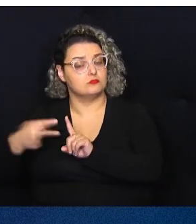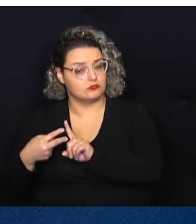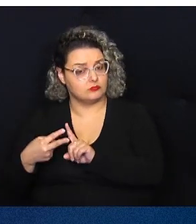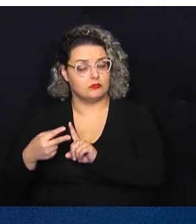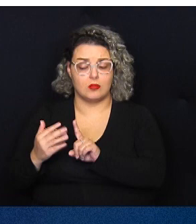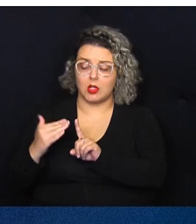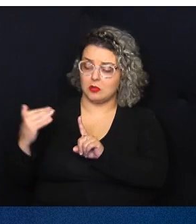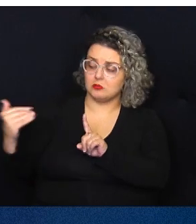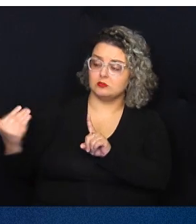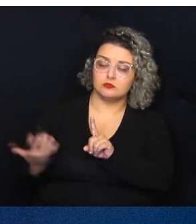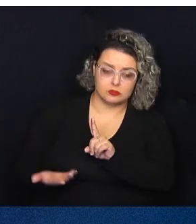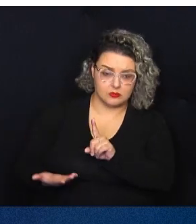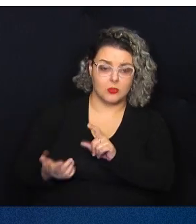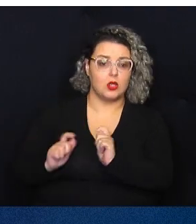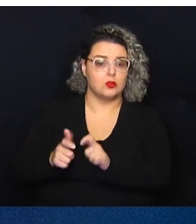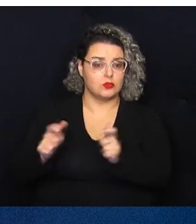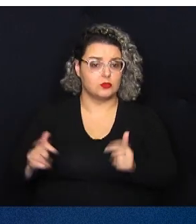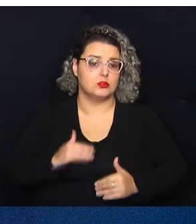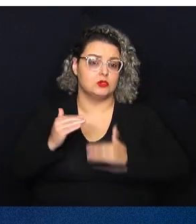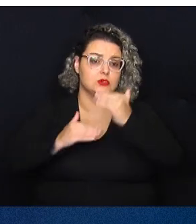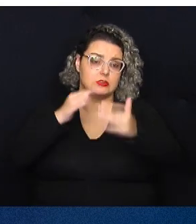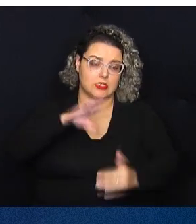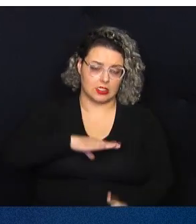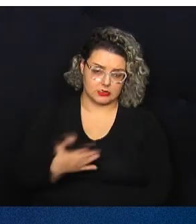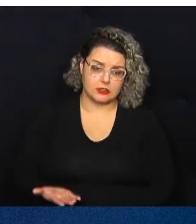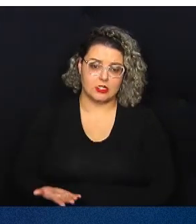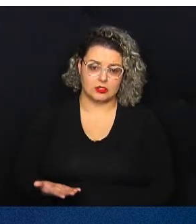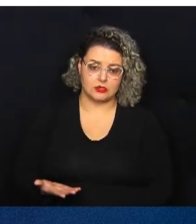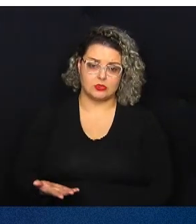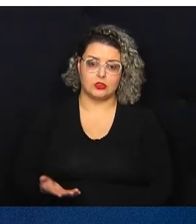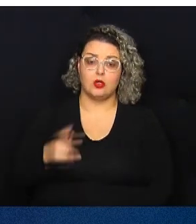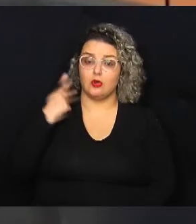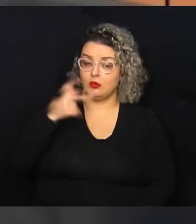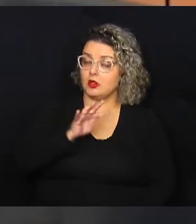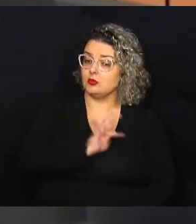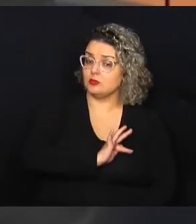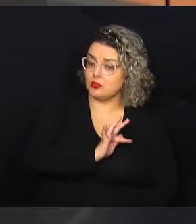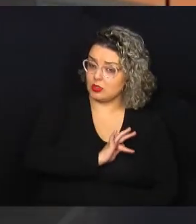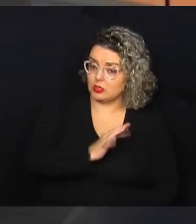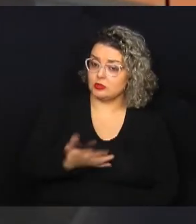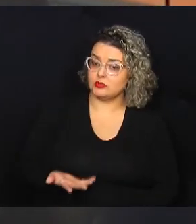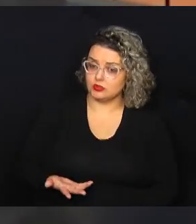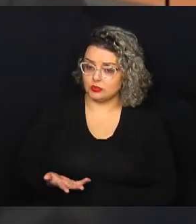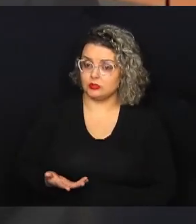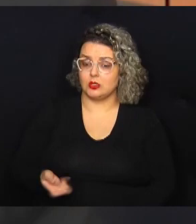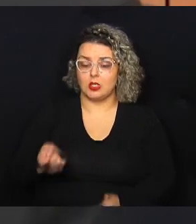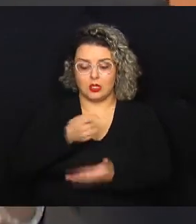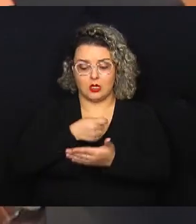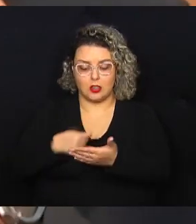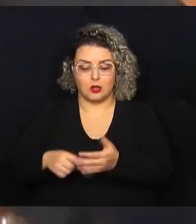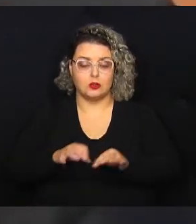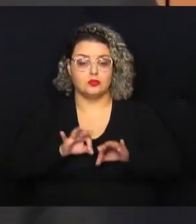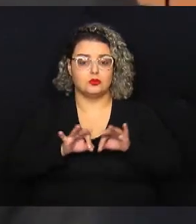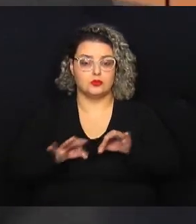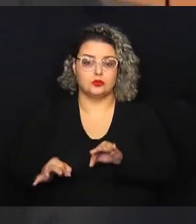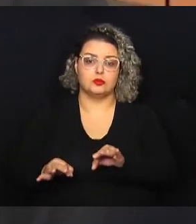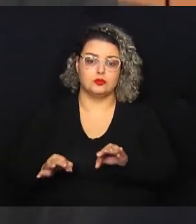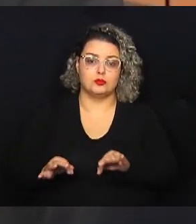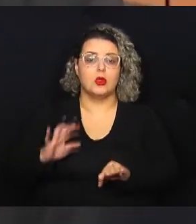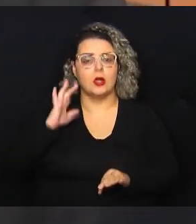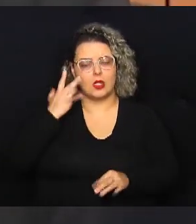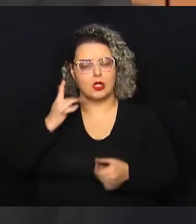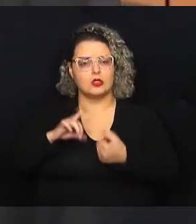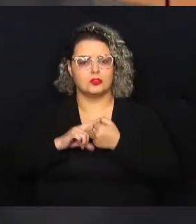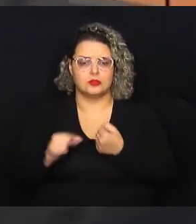destacada por ações em prol do crescimento e desenvolvimento da cidade o vereador Fernando Mendes autor do projeto